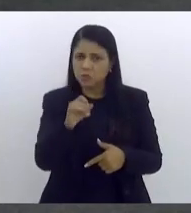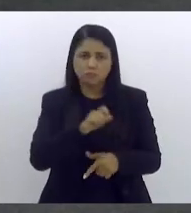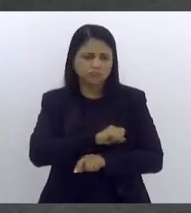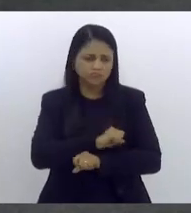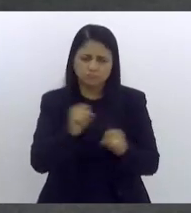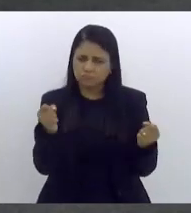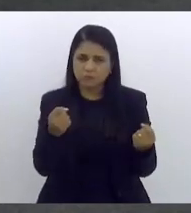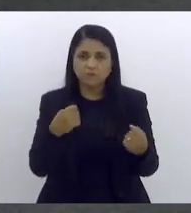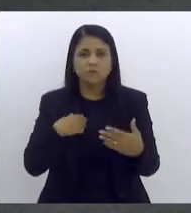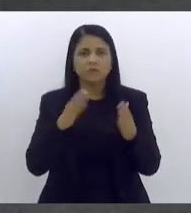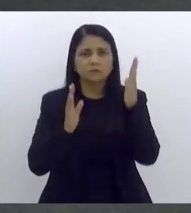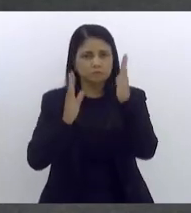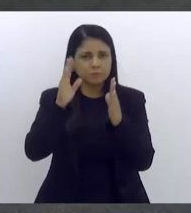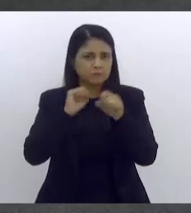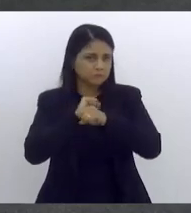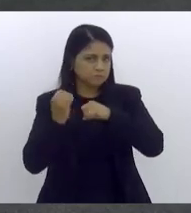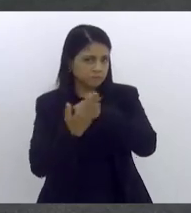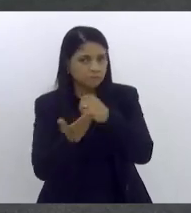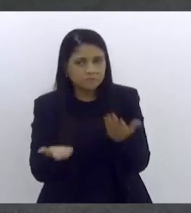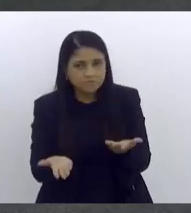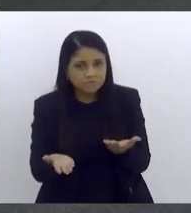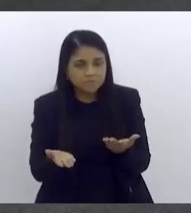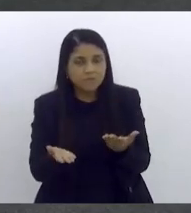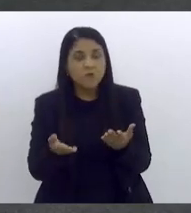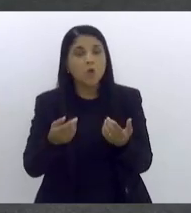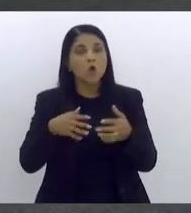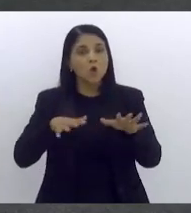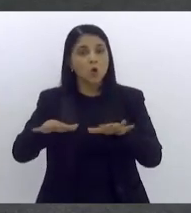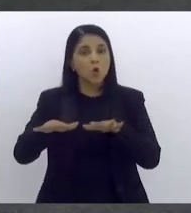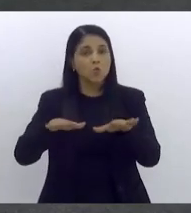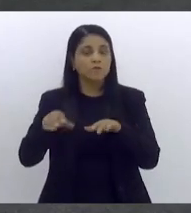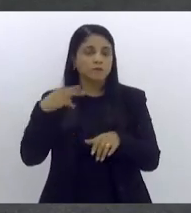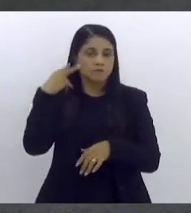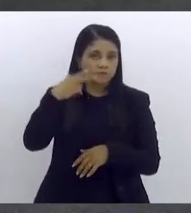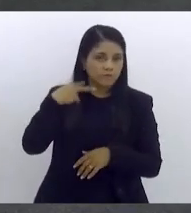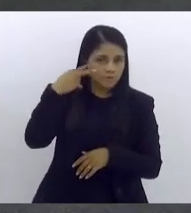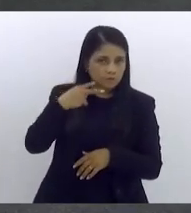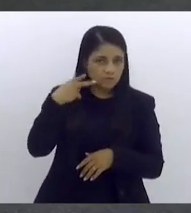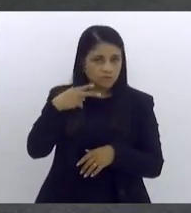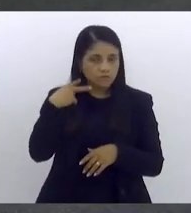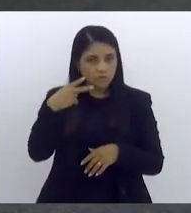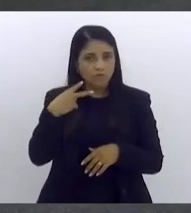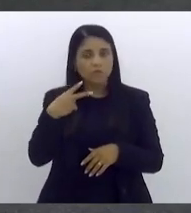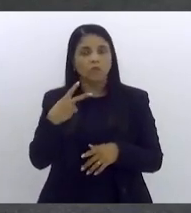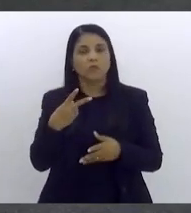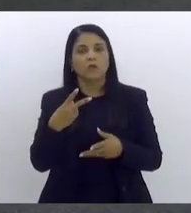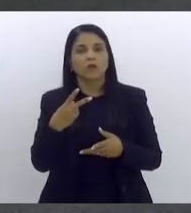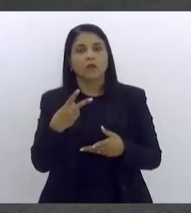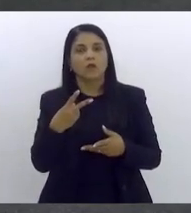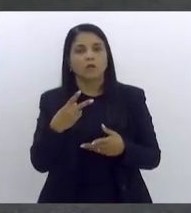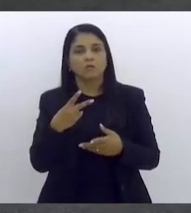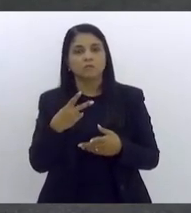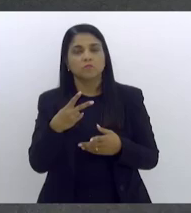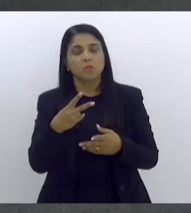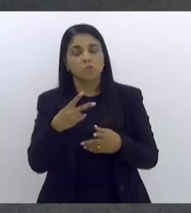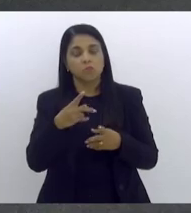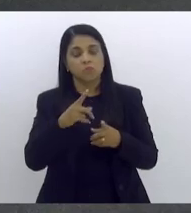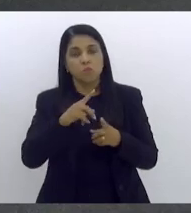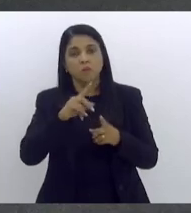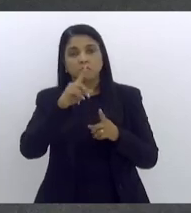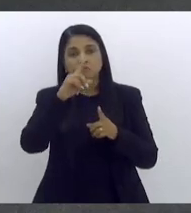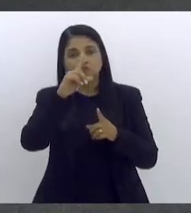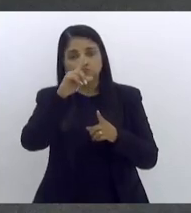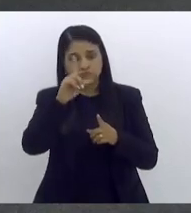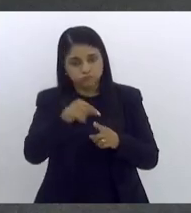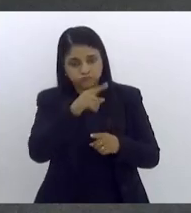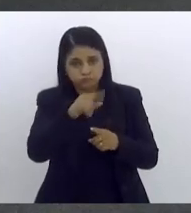pandemia. E aí o pior, foi feita uma movimentação por vereadores de tentar derrubar o aumento da tarifa, e a